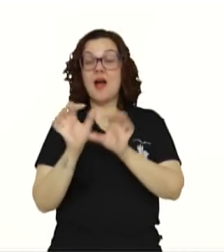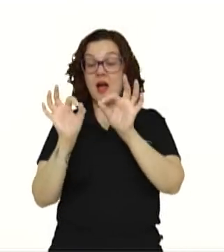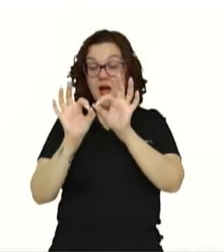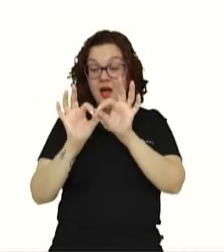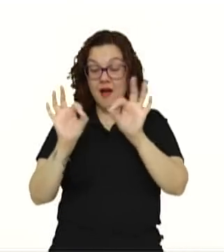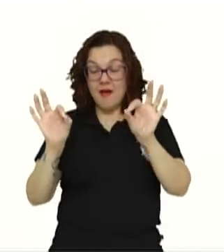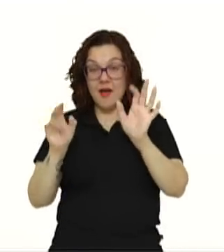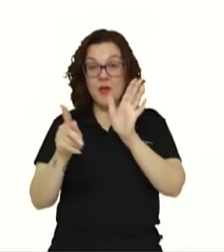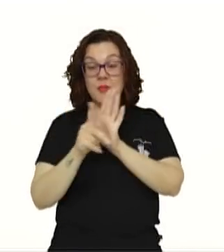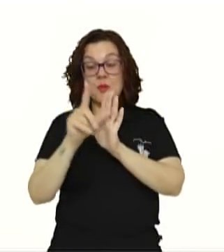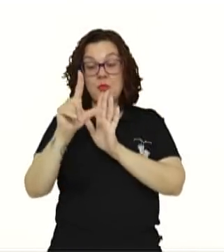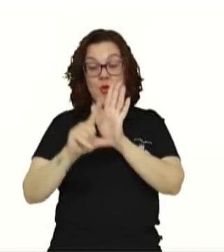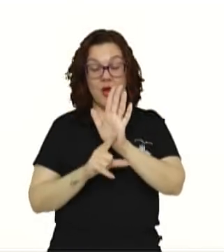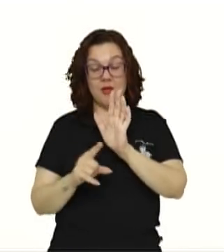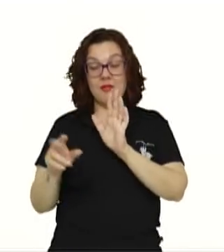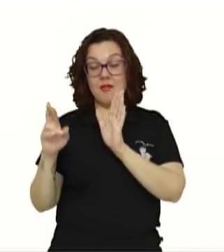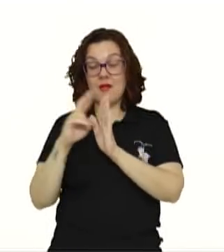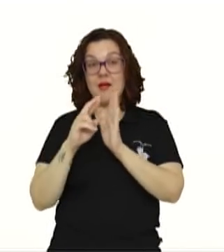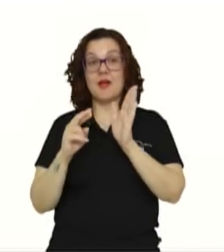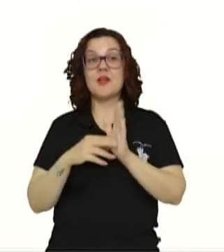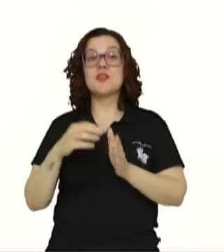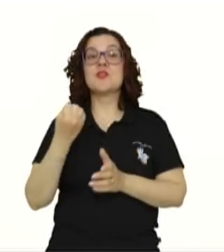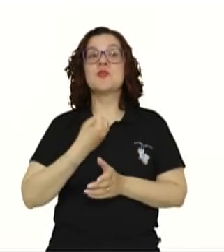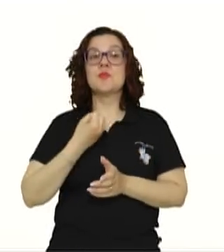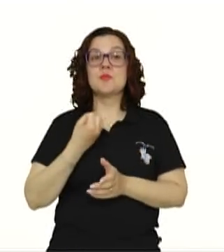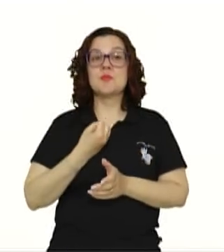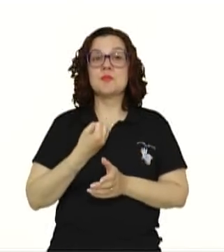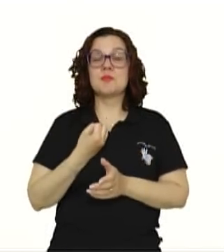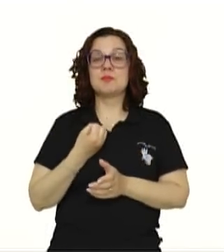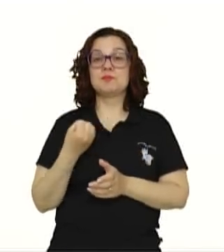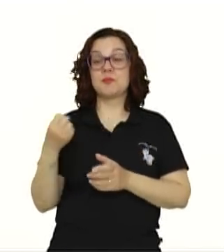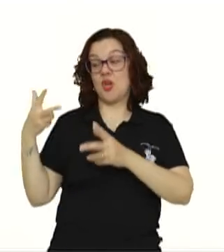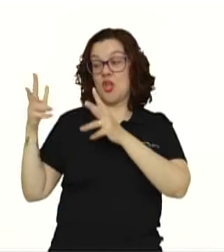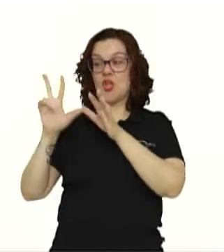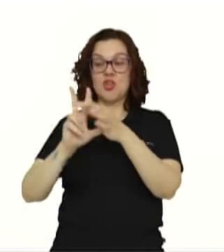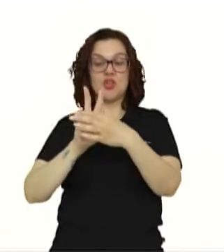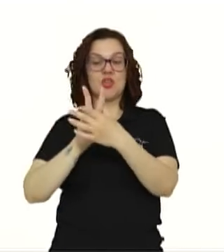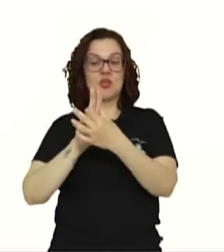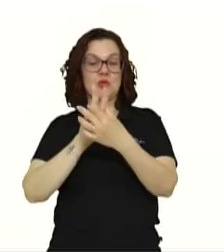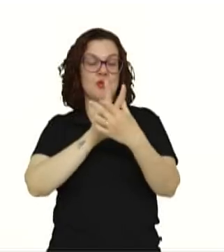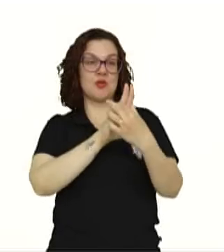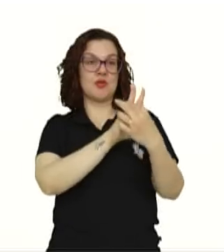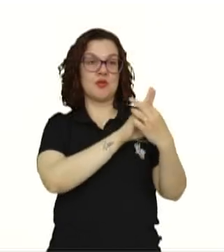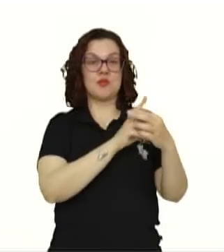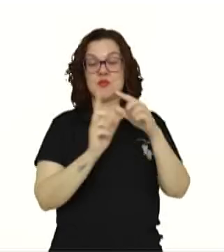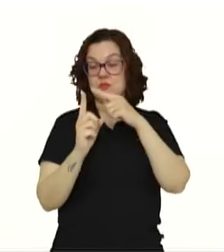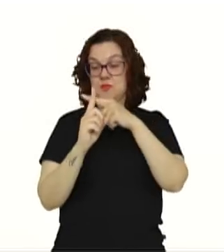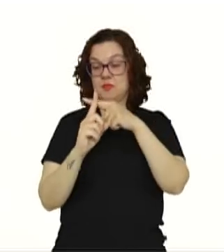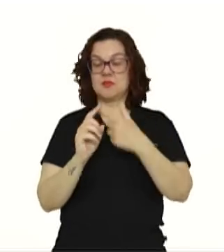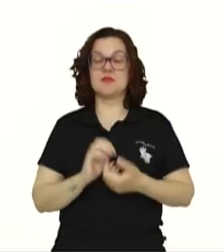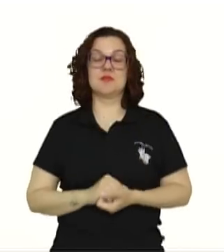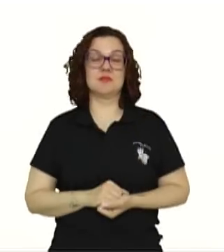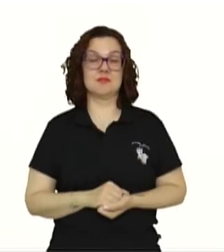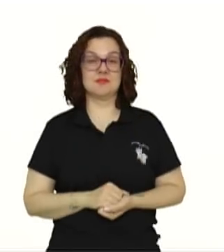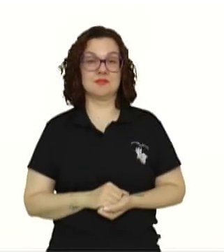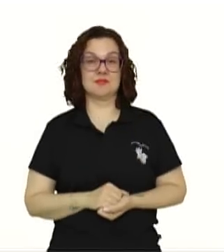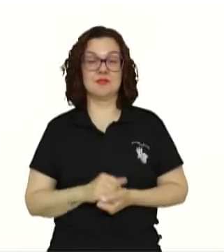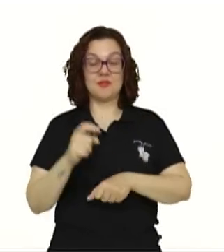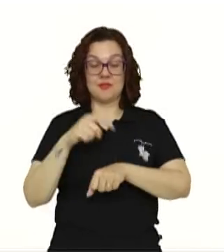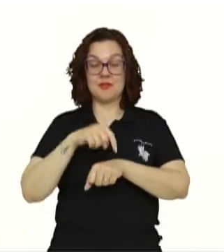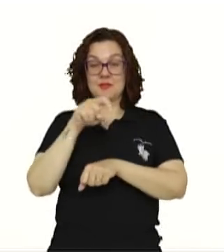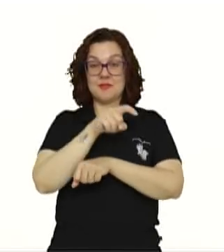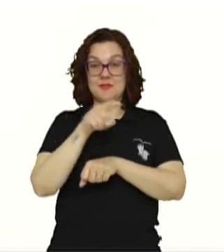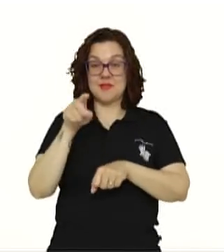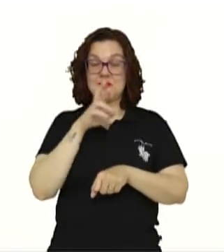a lei de formação de uma sequência de números pares positivos. Vou dar um tempo